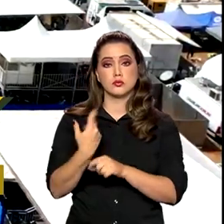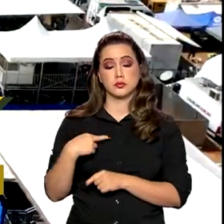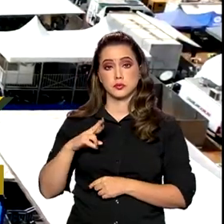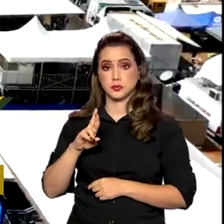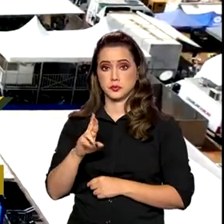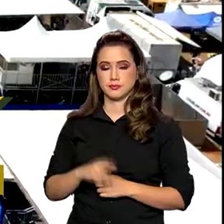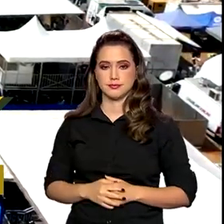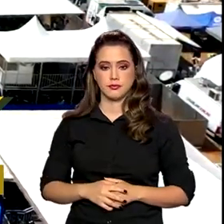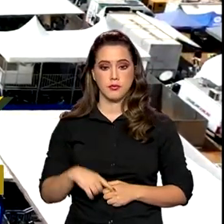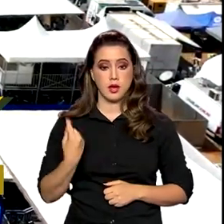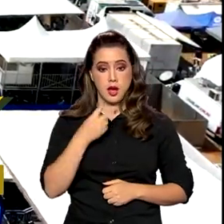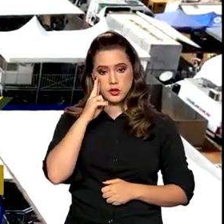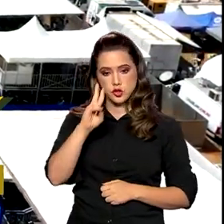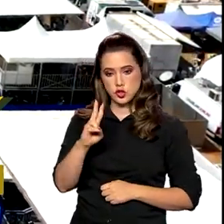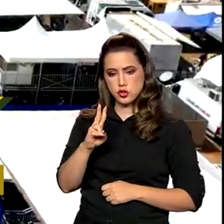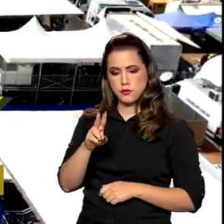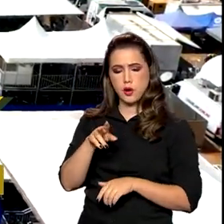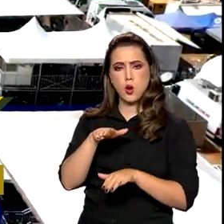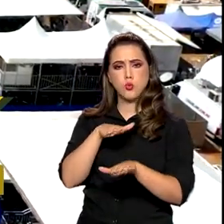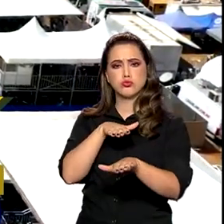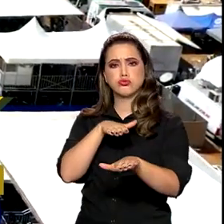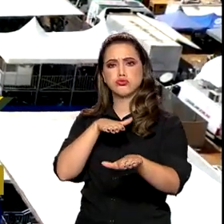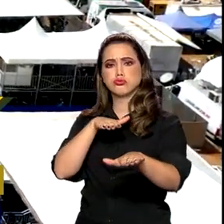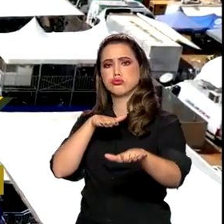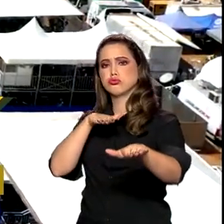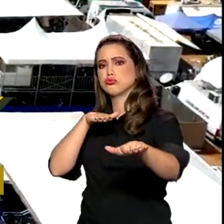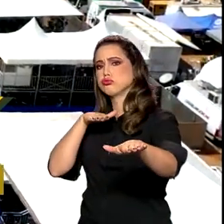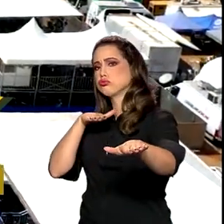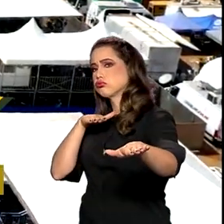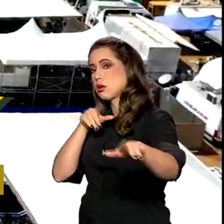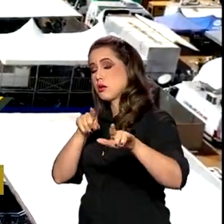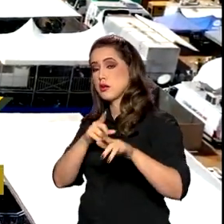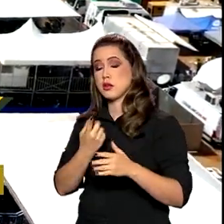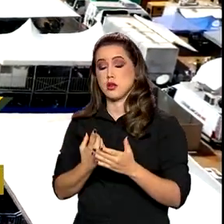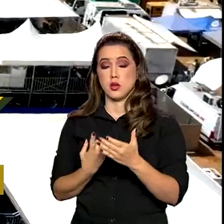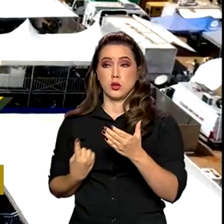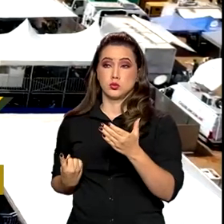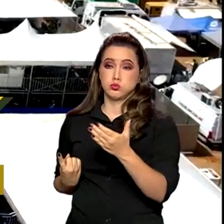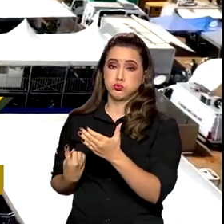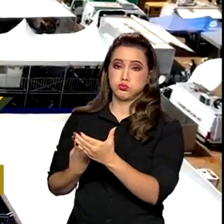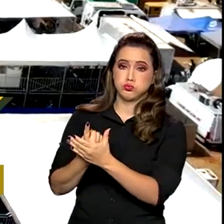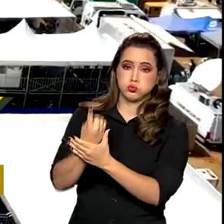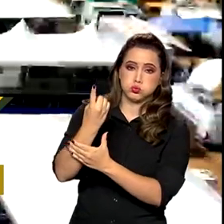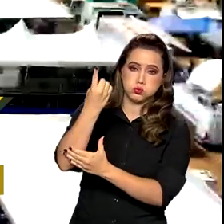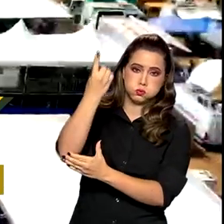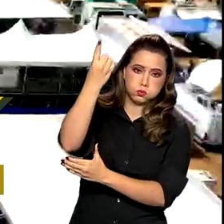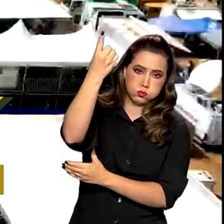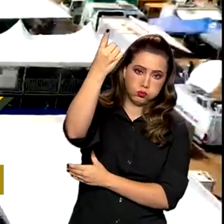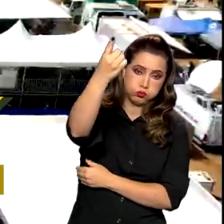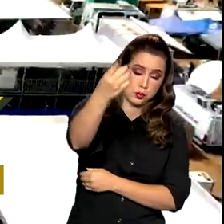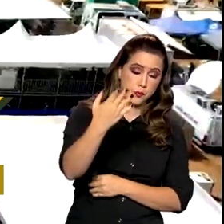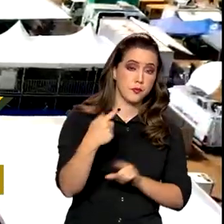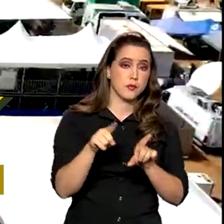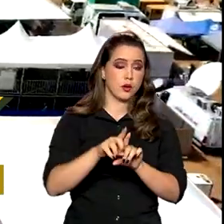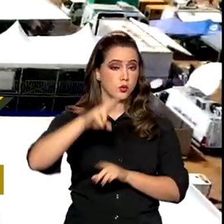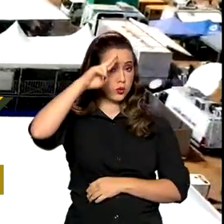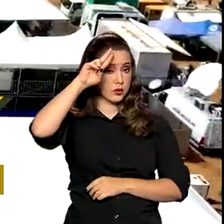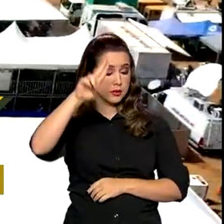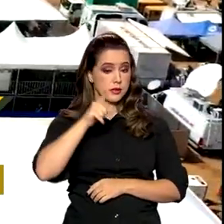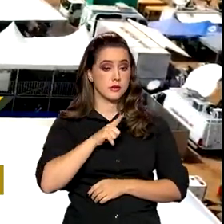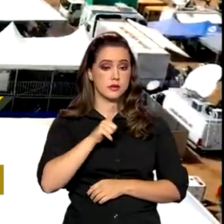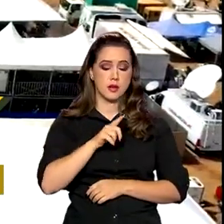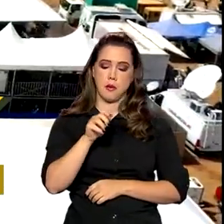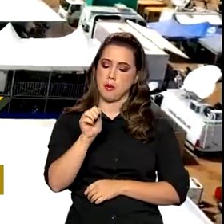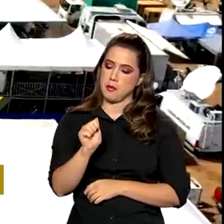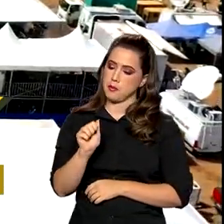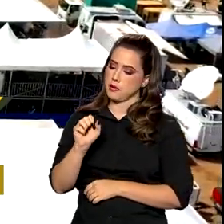realizar... Então a gente acabou de observar ali as viaturas do Comando de Artilharia do Exército, são dotadas também da viatura Astros,